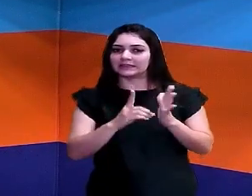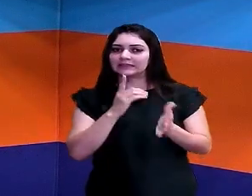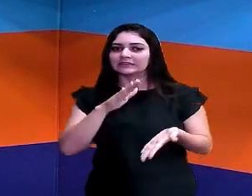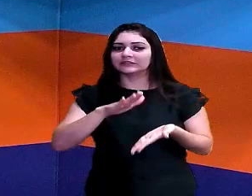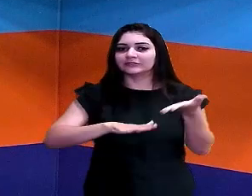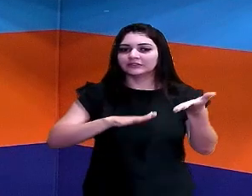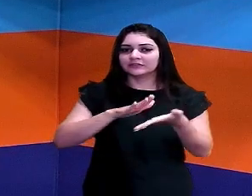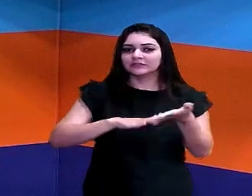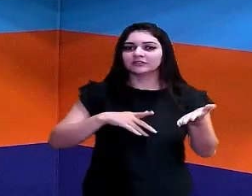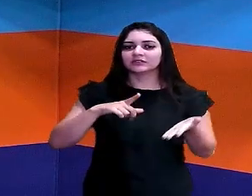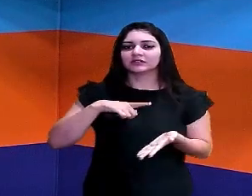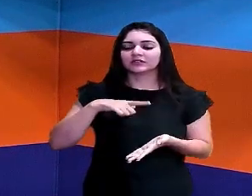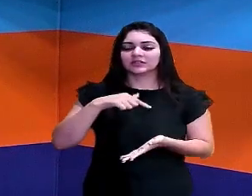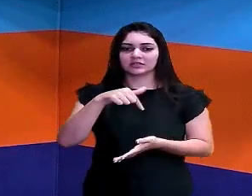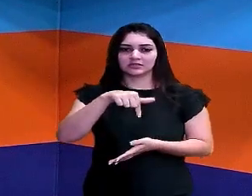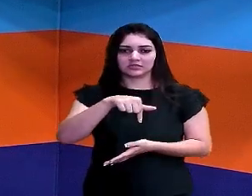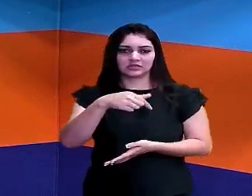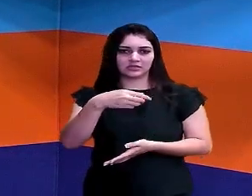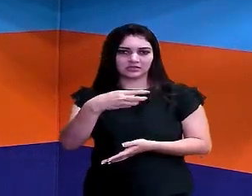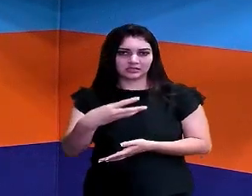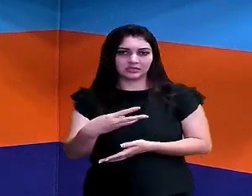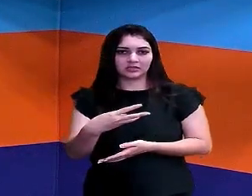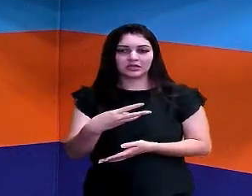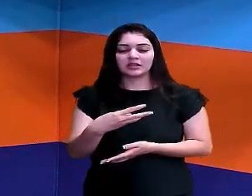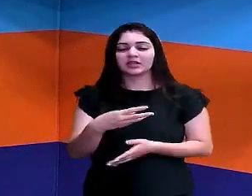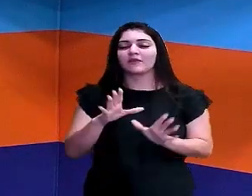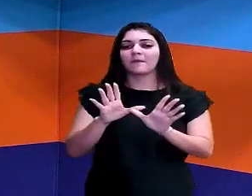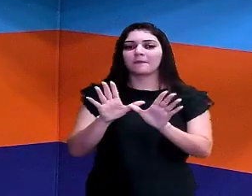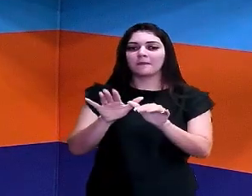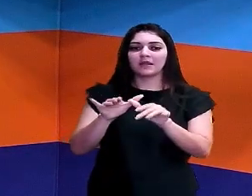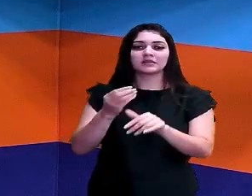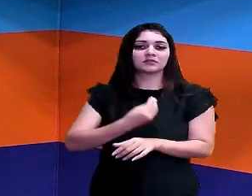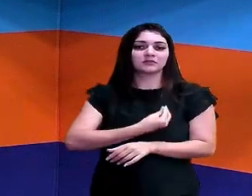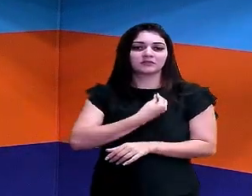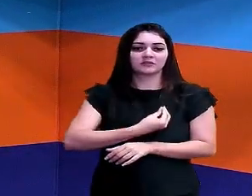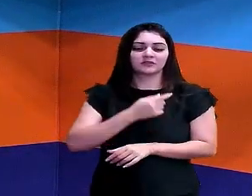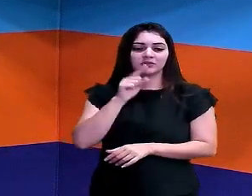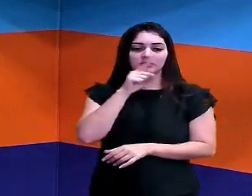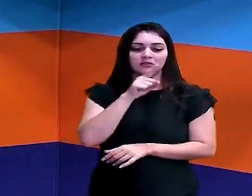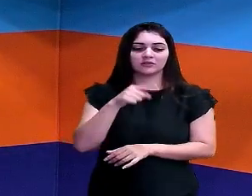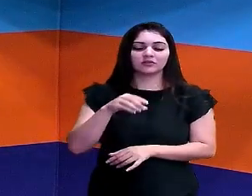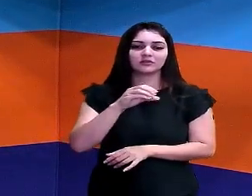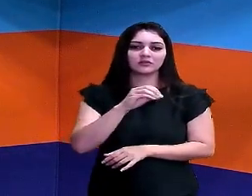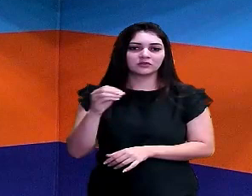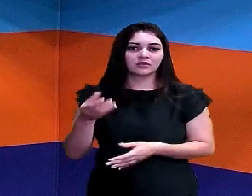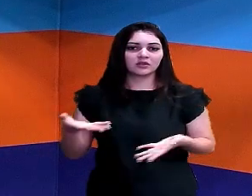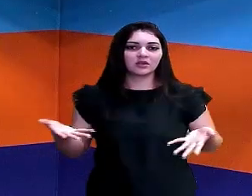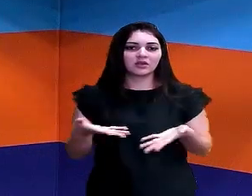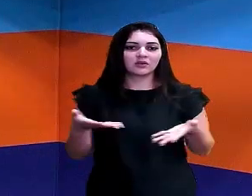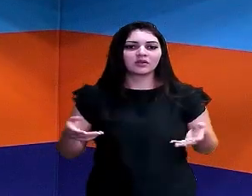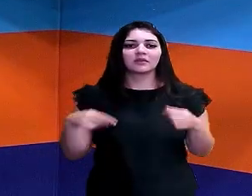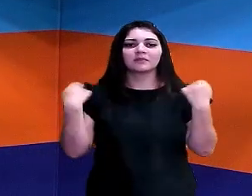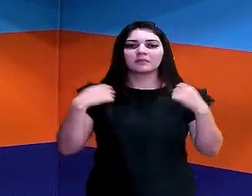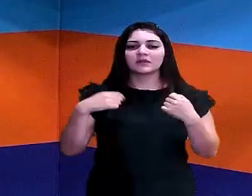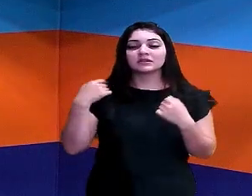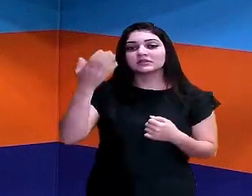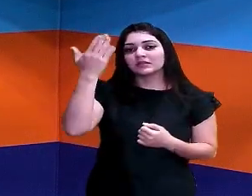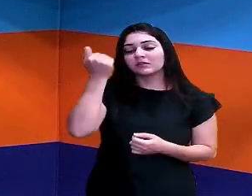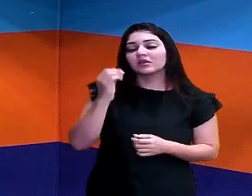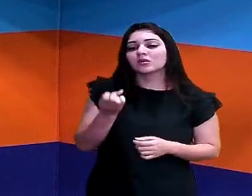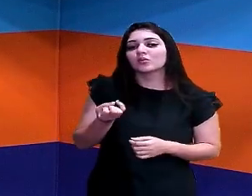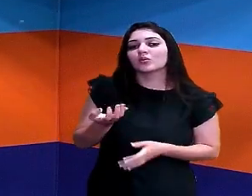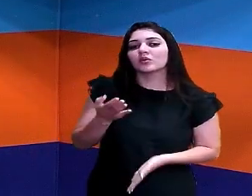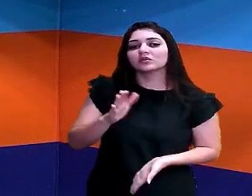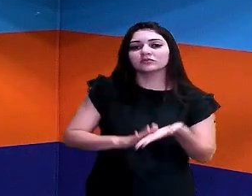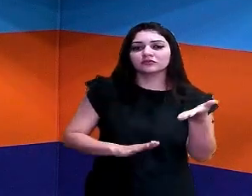fuga, tinha 73 pássaros vivendo lá. Agora eu preciso saber, ó, quantos fugiram,